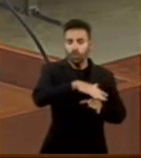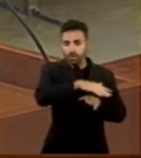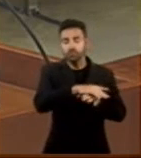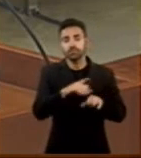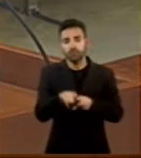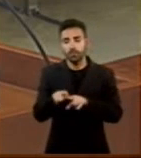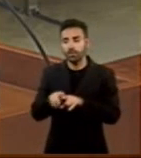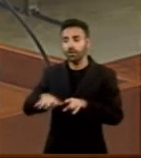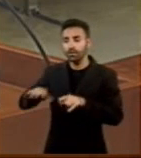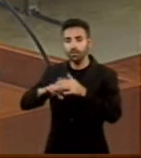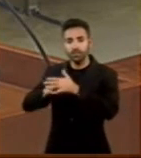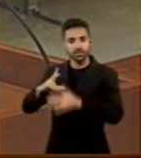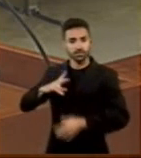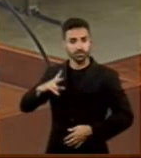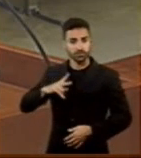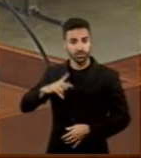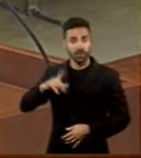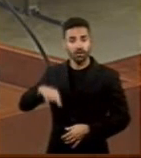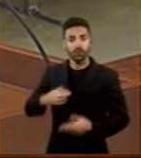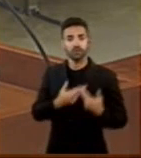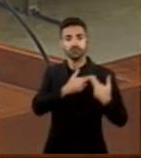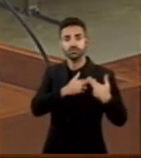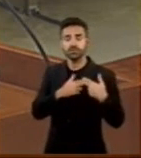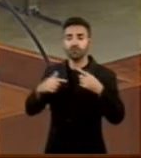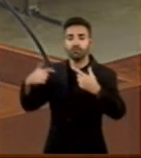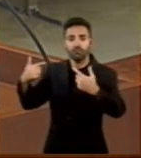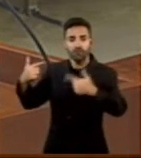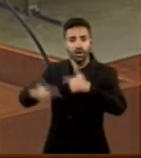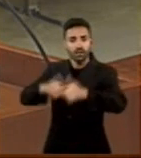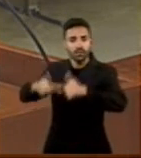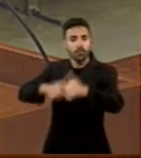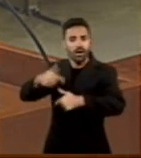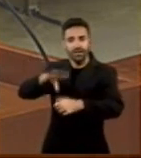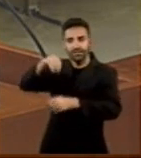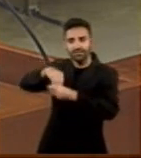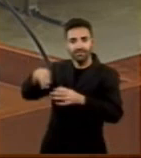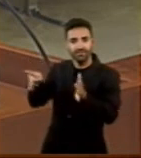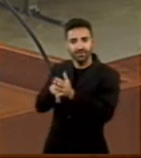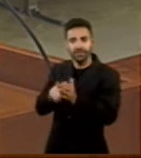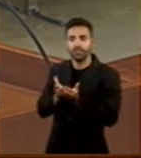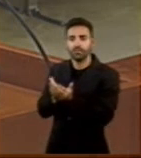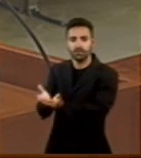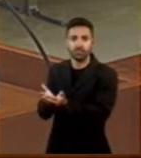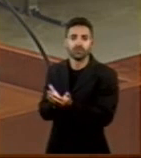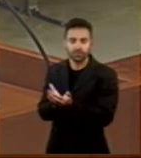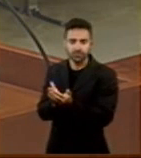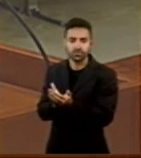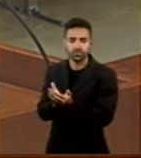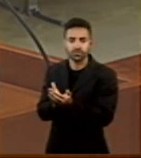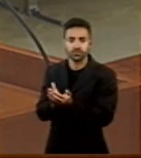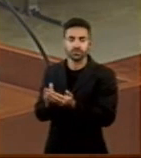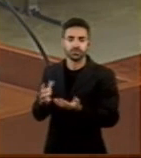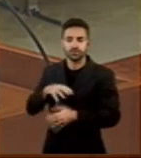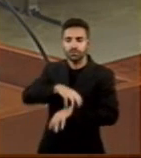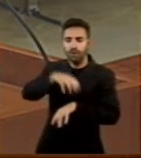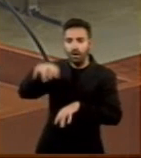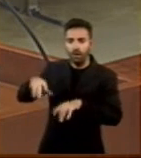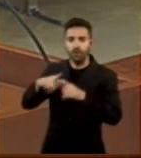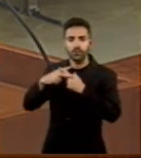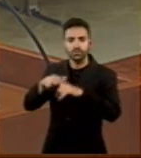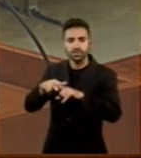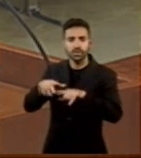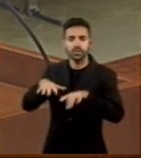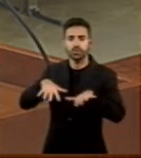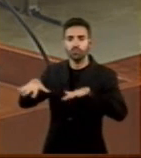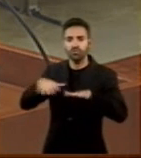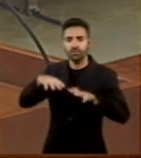mediante licitação, a função de atividade portuária típica, capatazia, estiva, conferência de carga, conserto de carga,